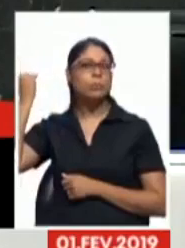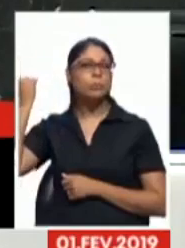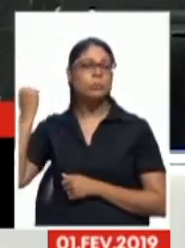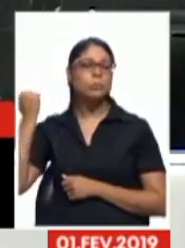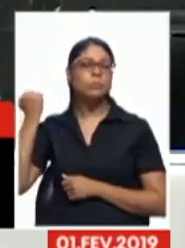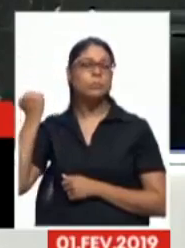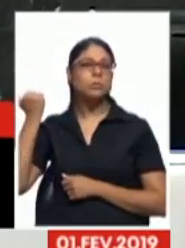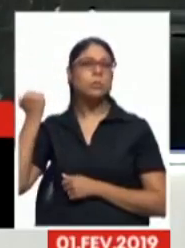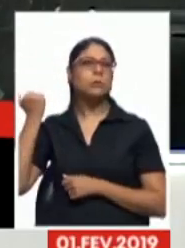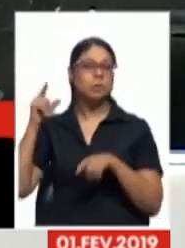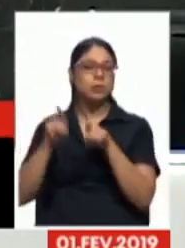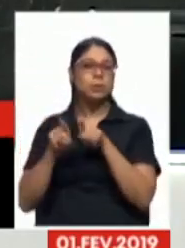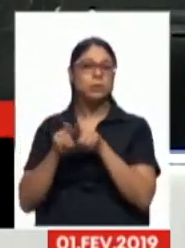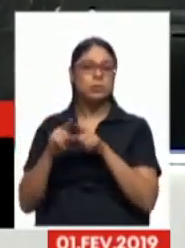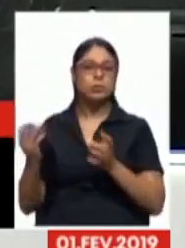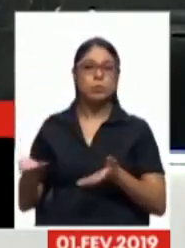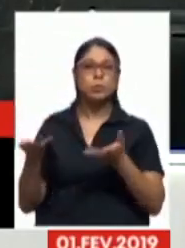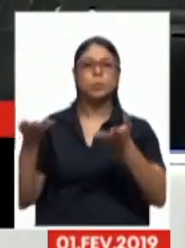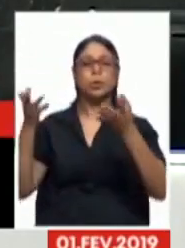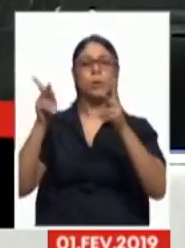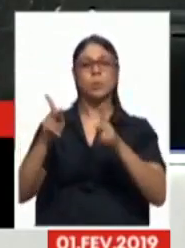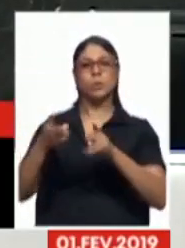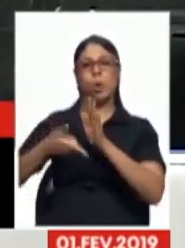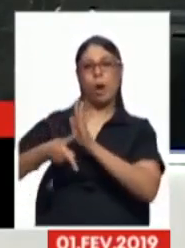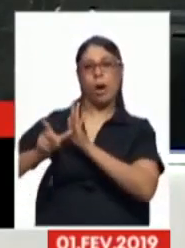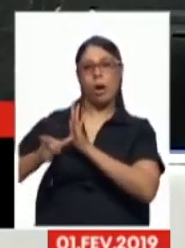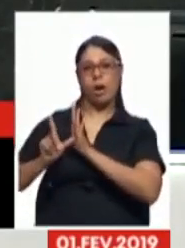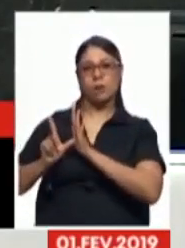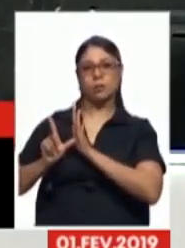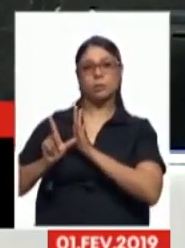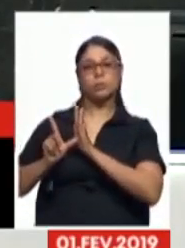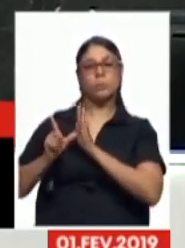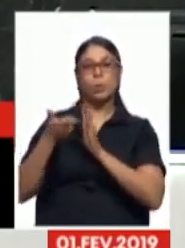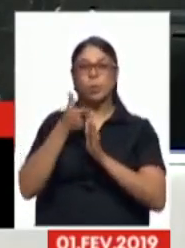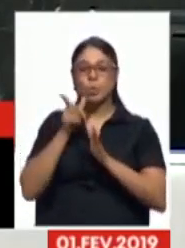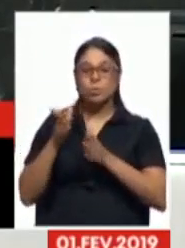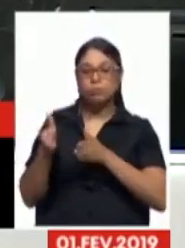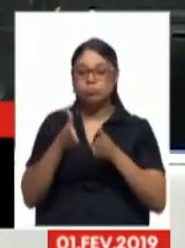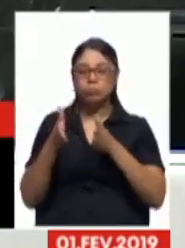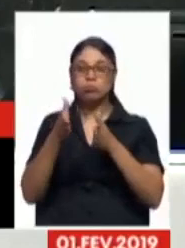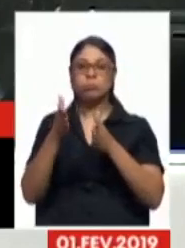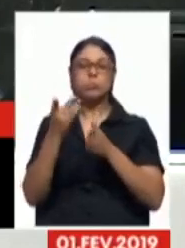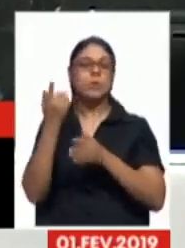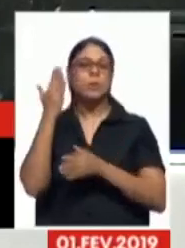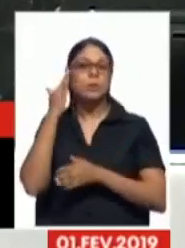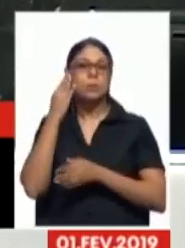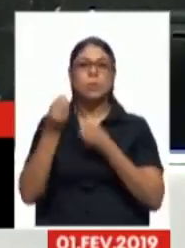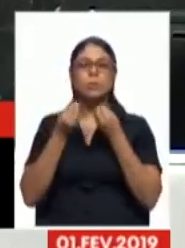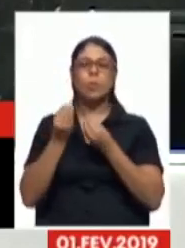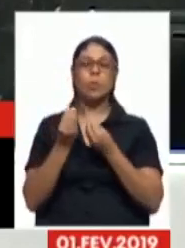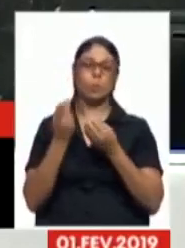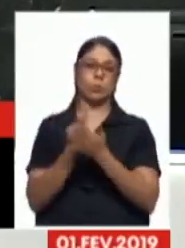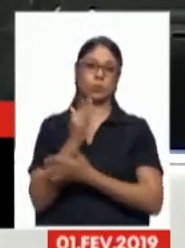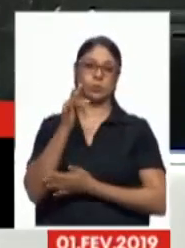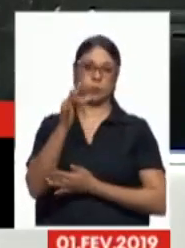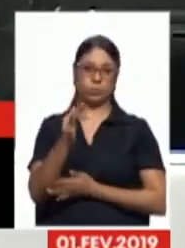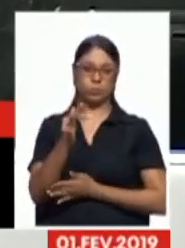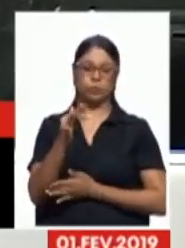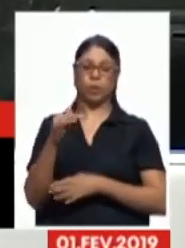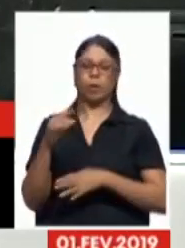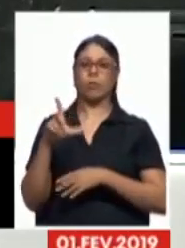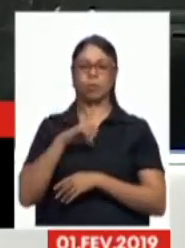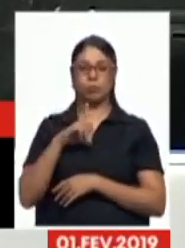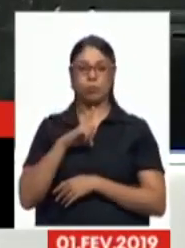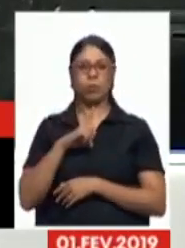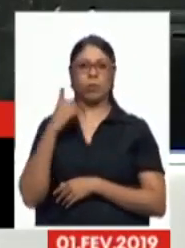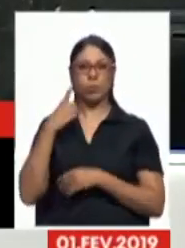de quem nos antecedeu, para que possamos orientar o que está por vir. Neste plenário estão mulheres e homens, ao